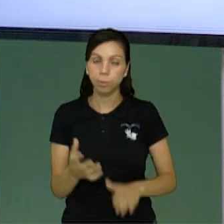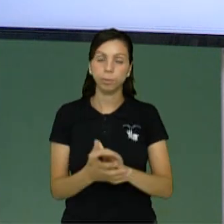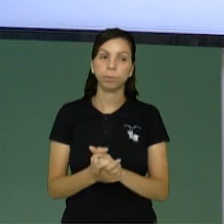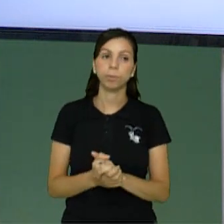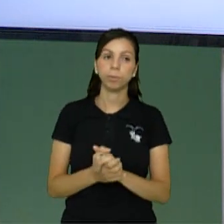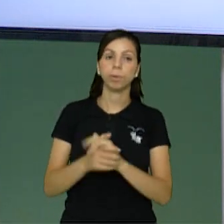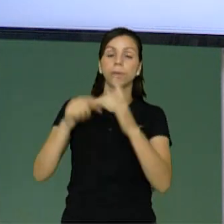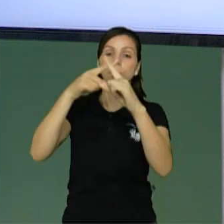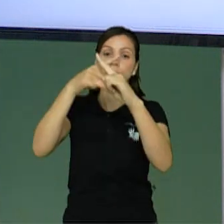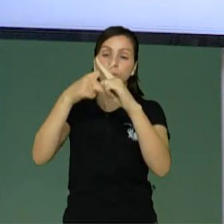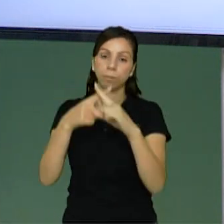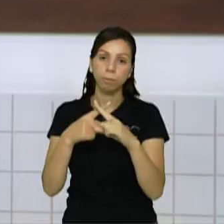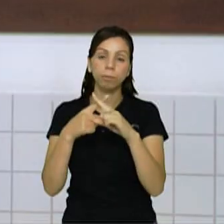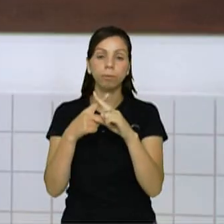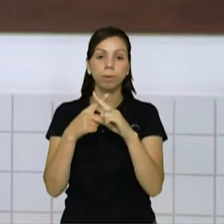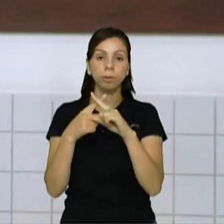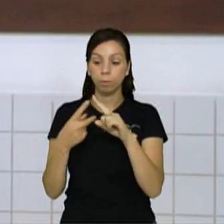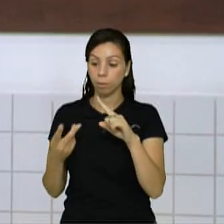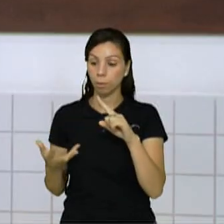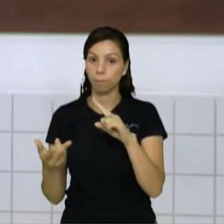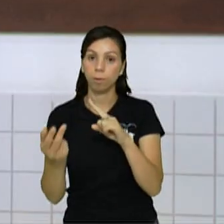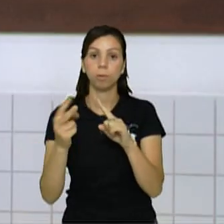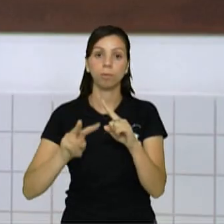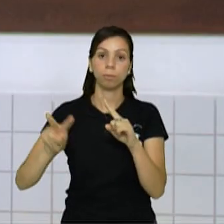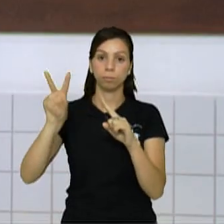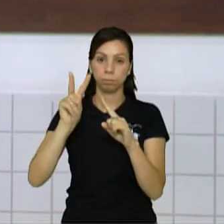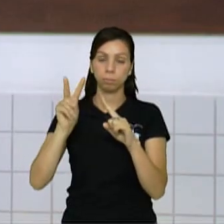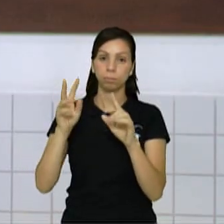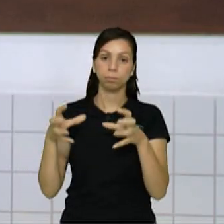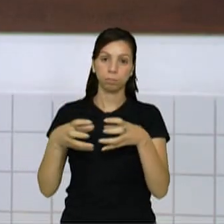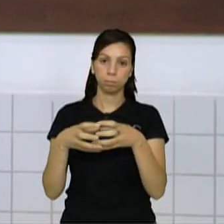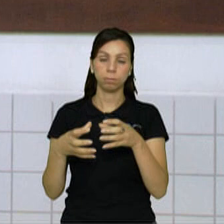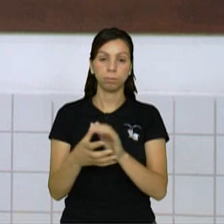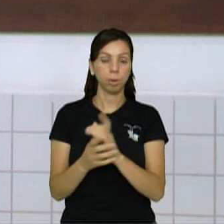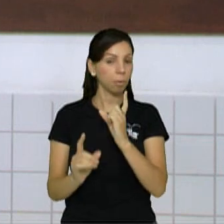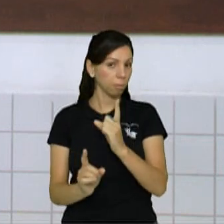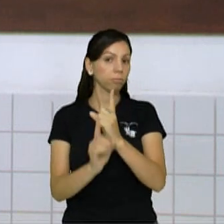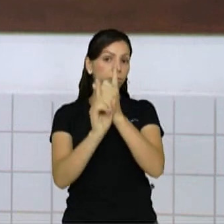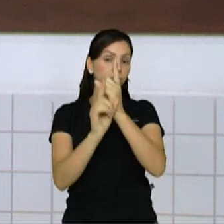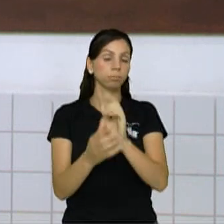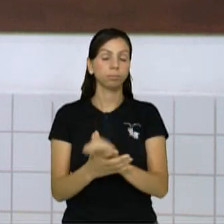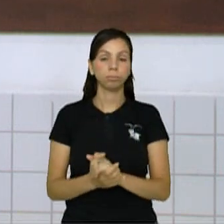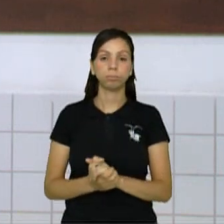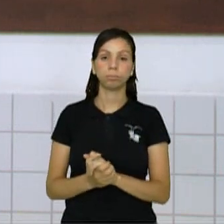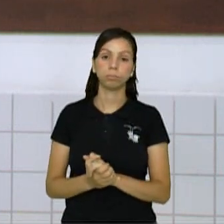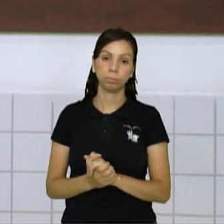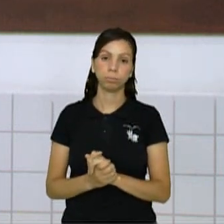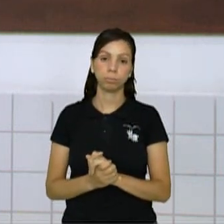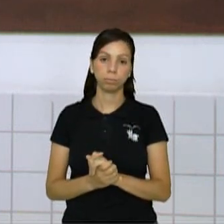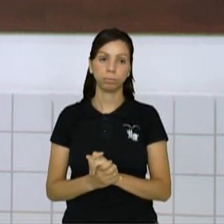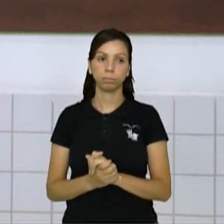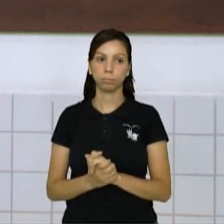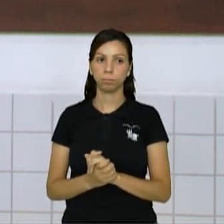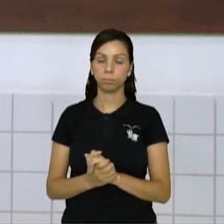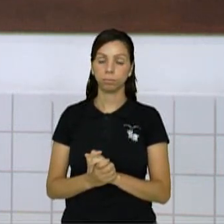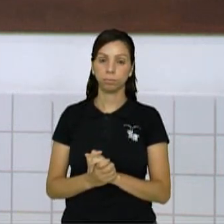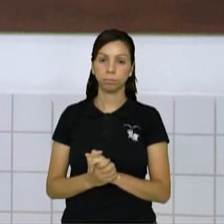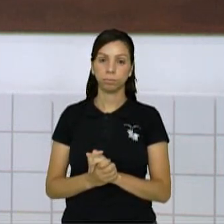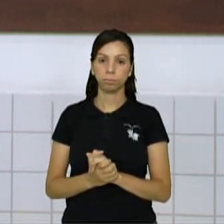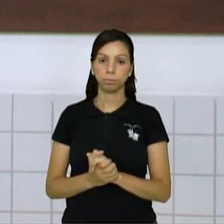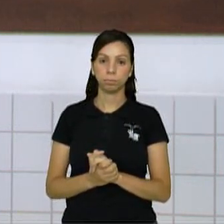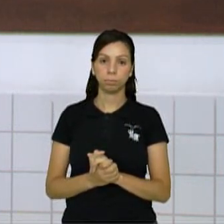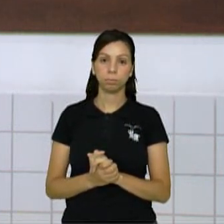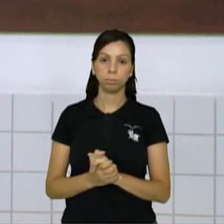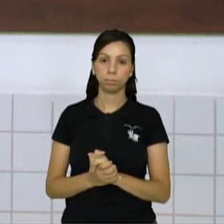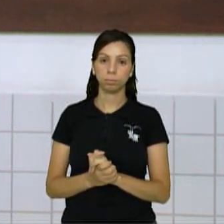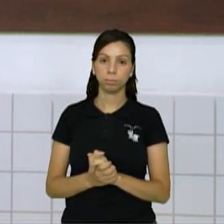vezes velocidade do conjunto, que é a velocidade que eu quero achar. Então, o que acontece? A massa do 1 vale